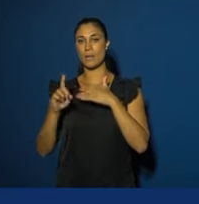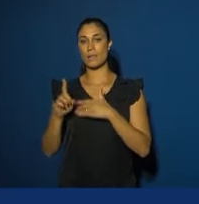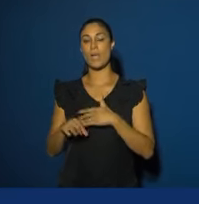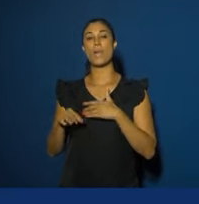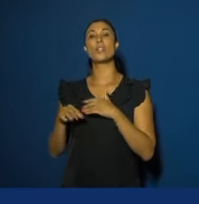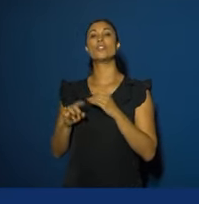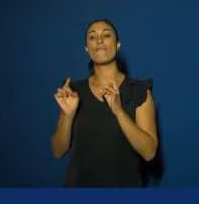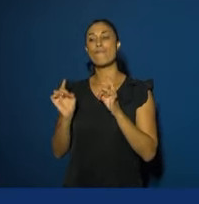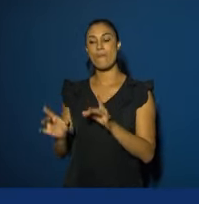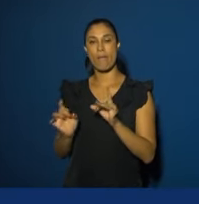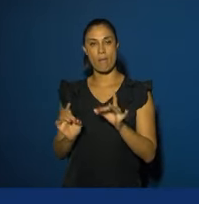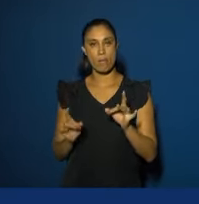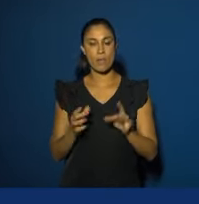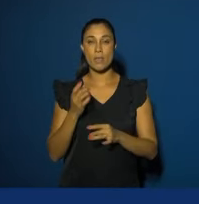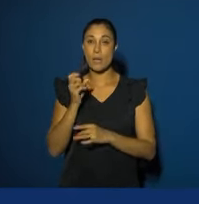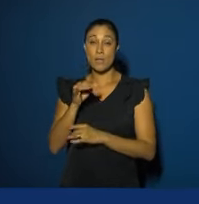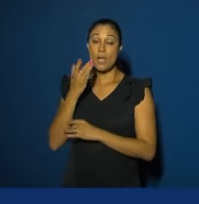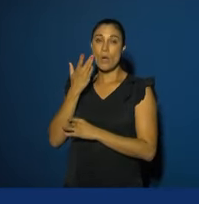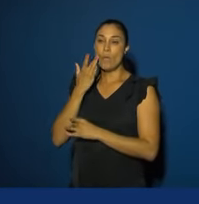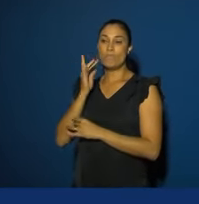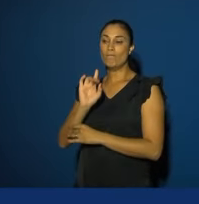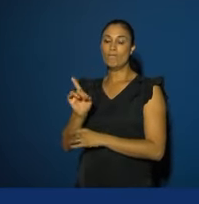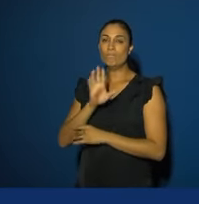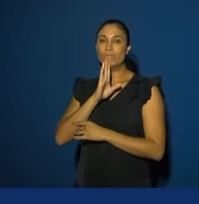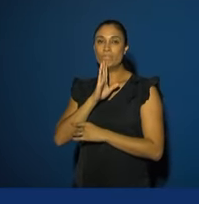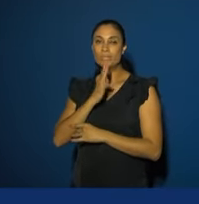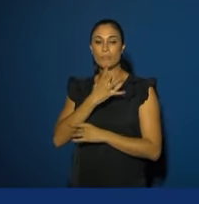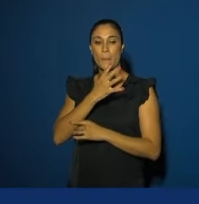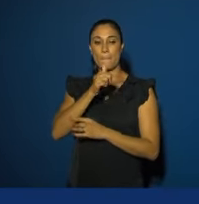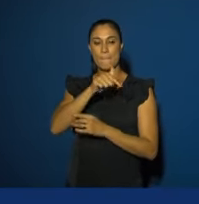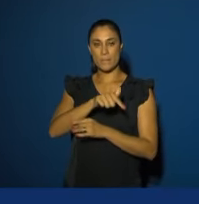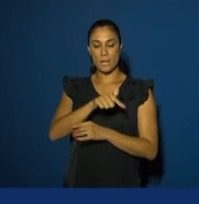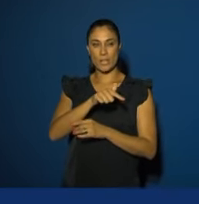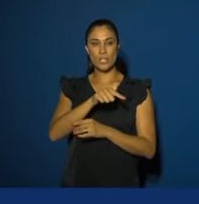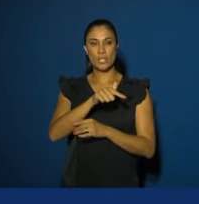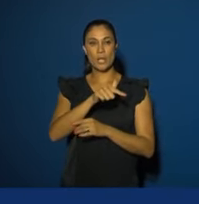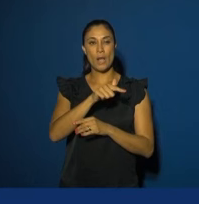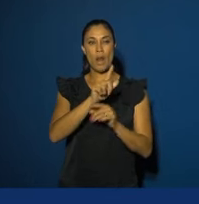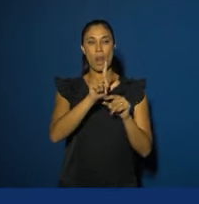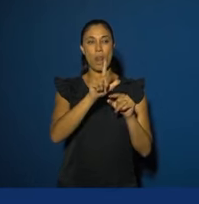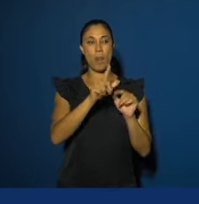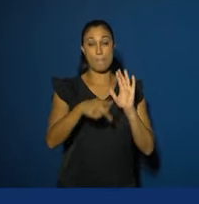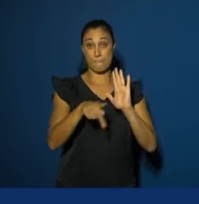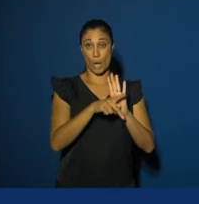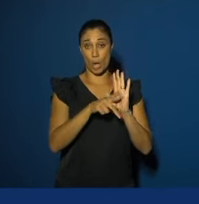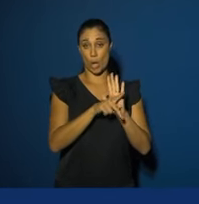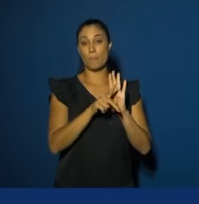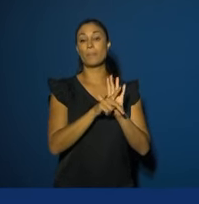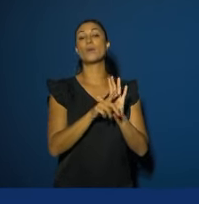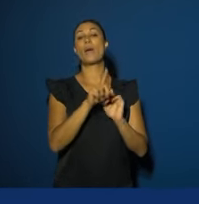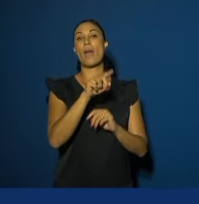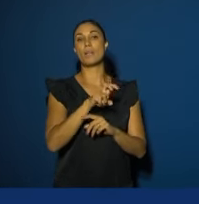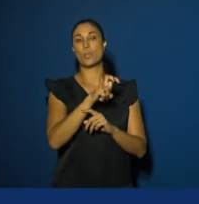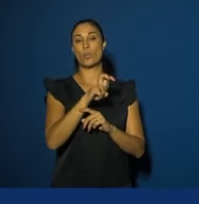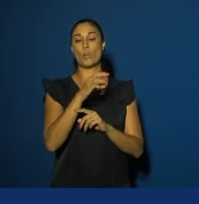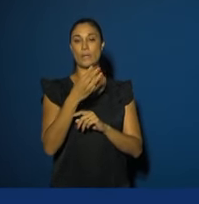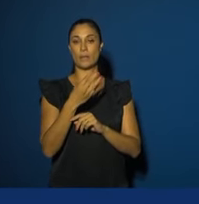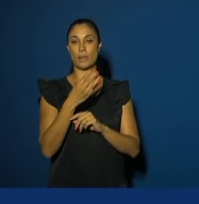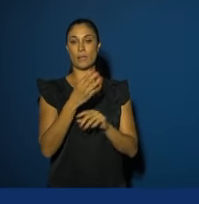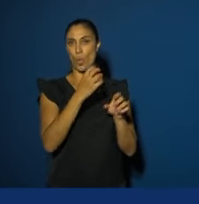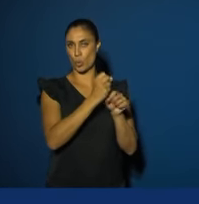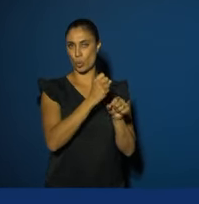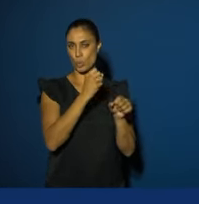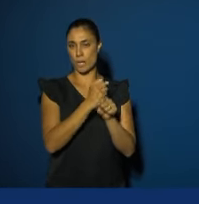shoppings né são para quem não conhece bem são 47 shoppings próprios são 53